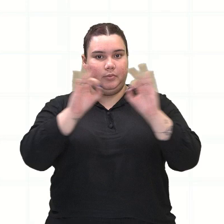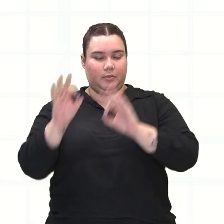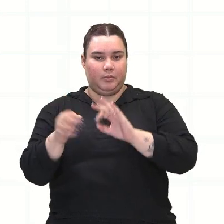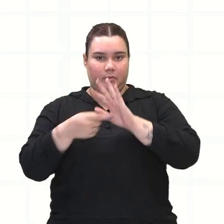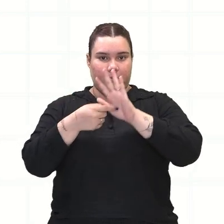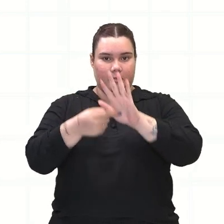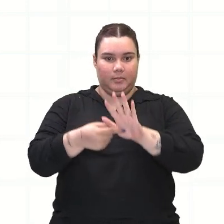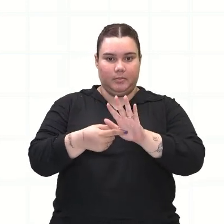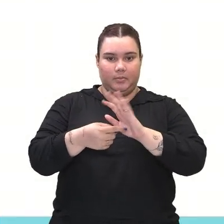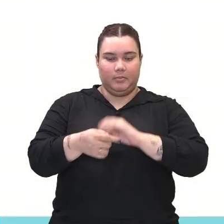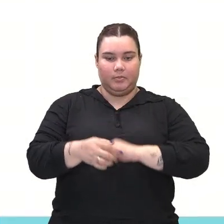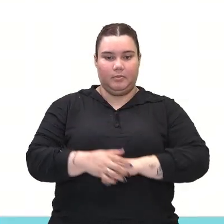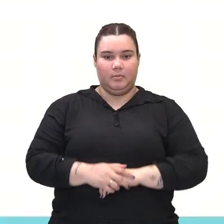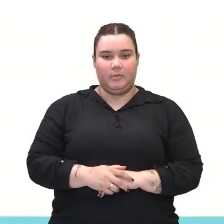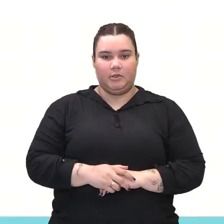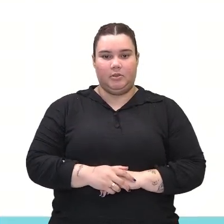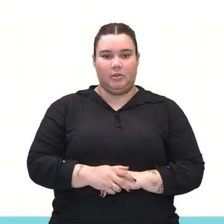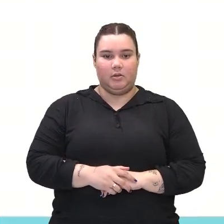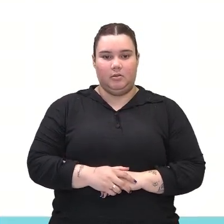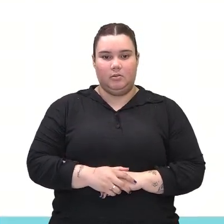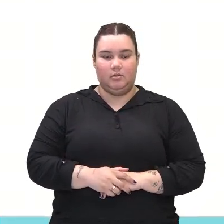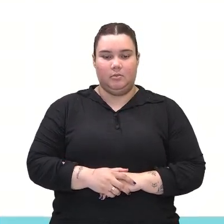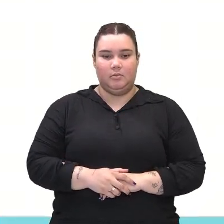pra gente?